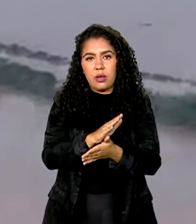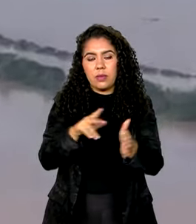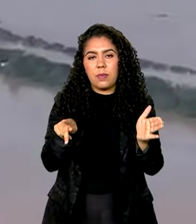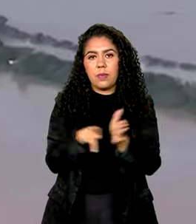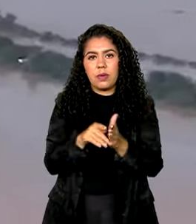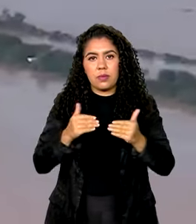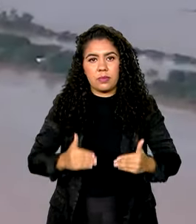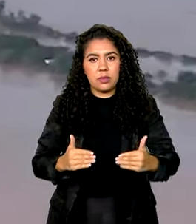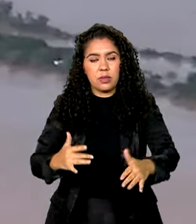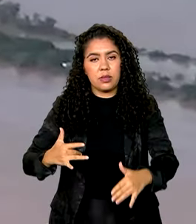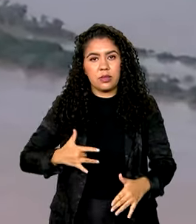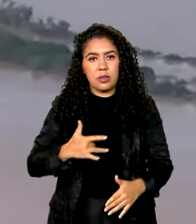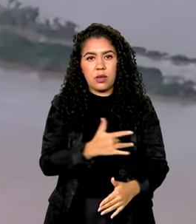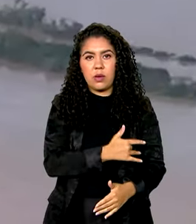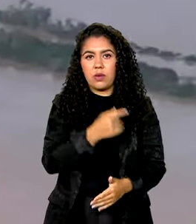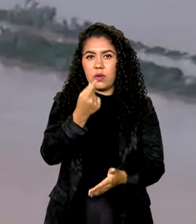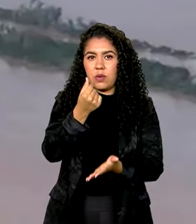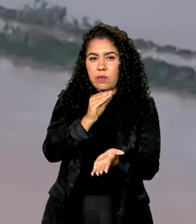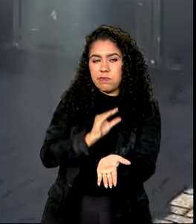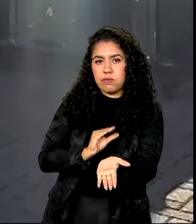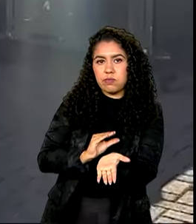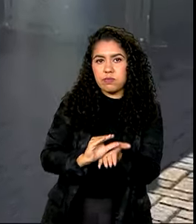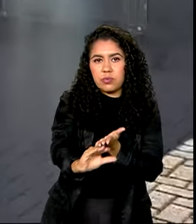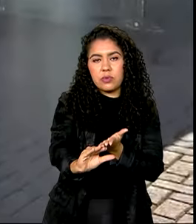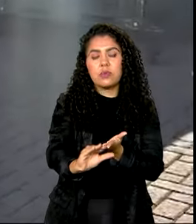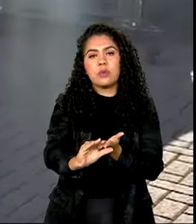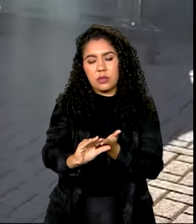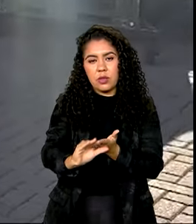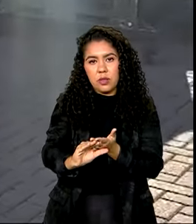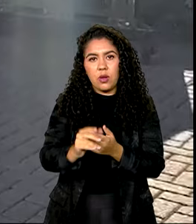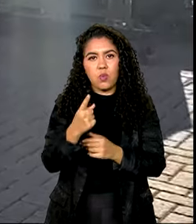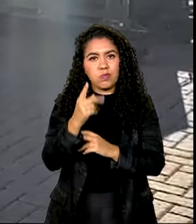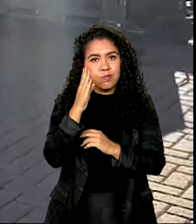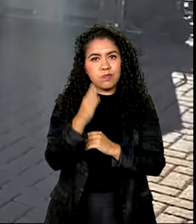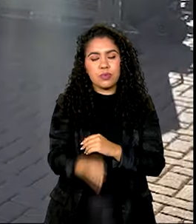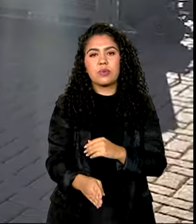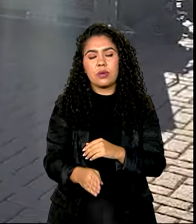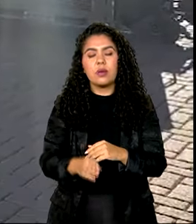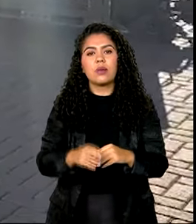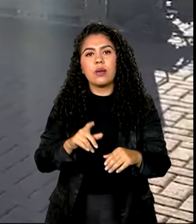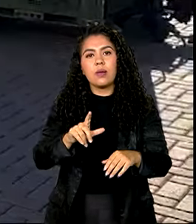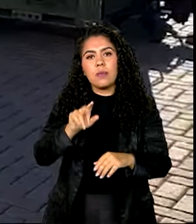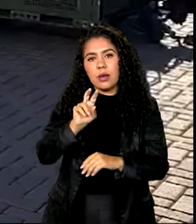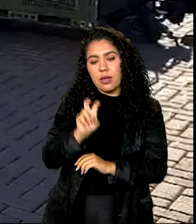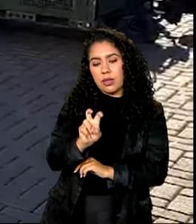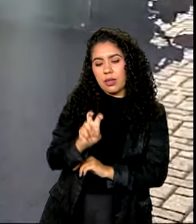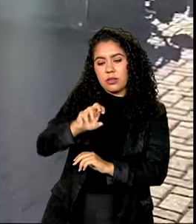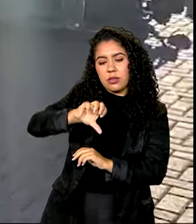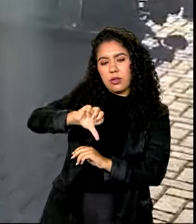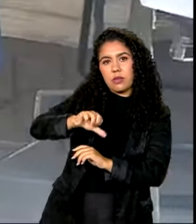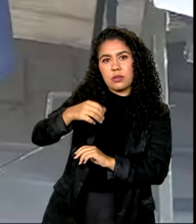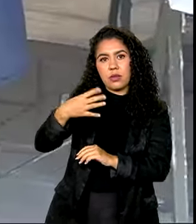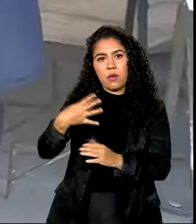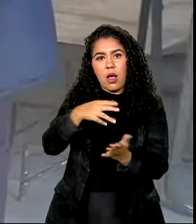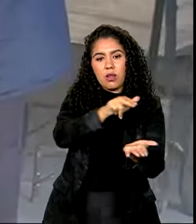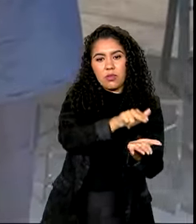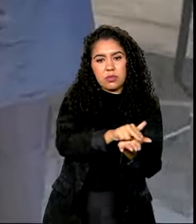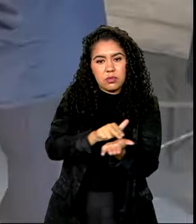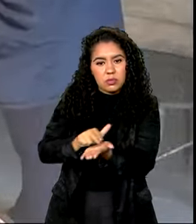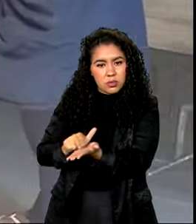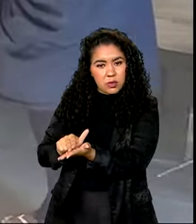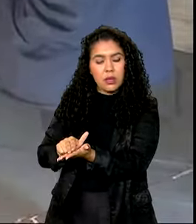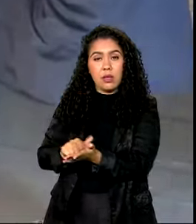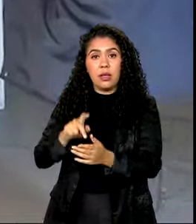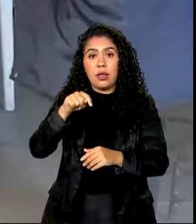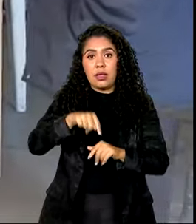milhões de reais ao estado e aos municípios em parcela única para custear 594 leitos. Também neste